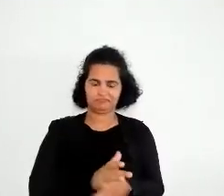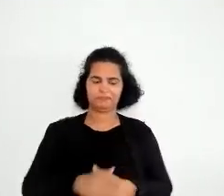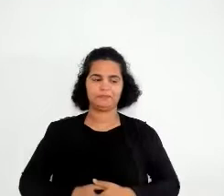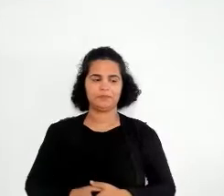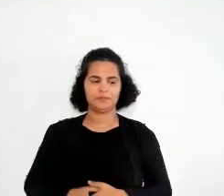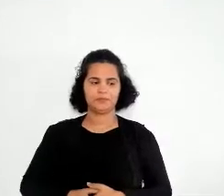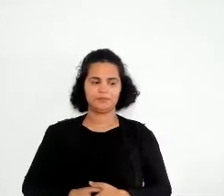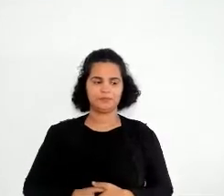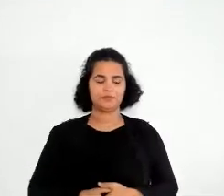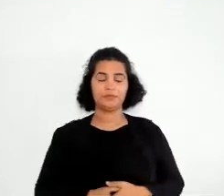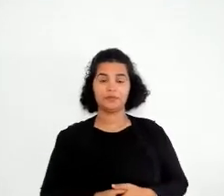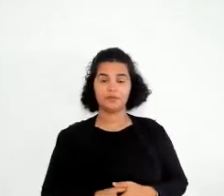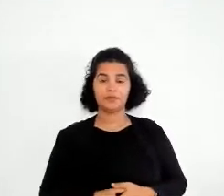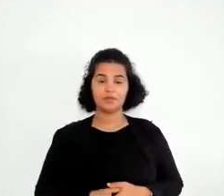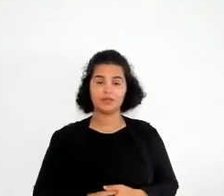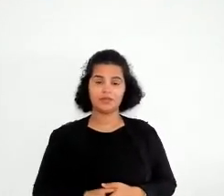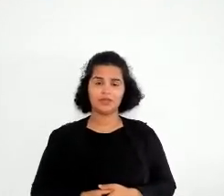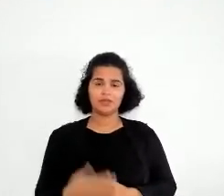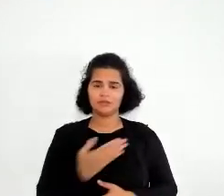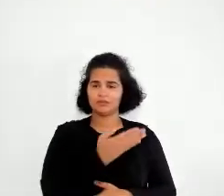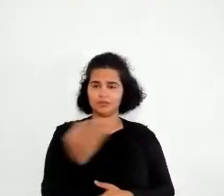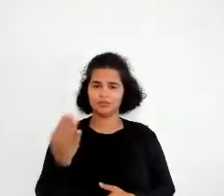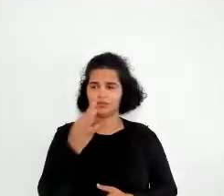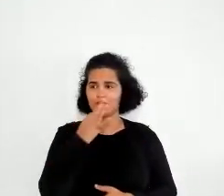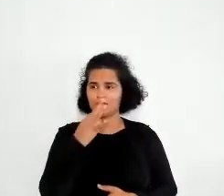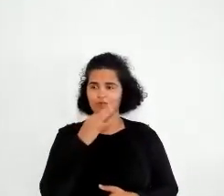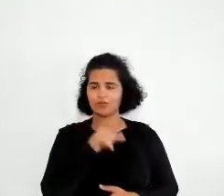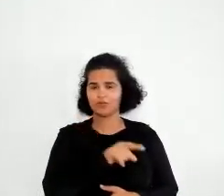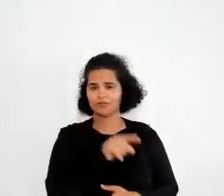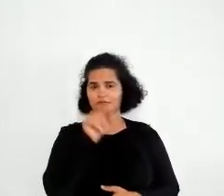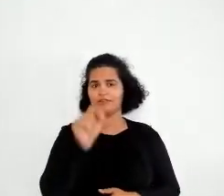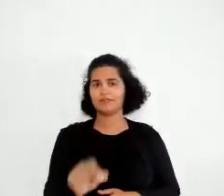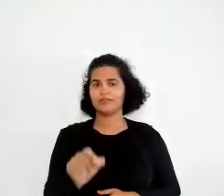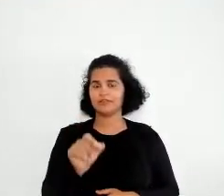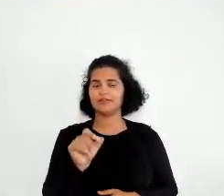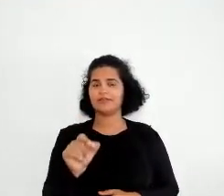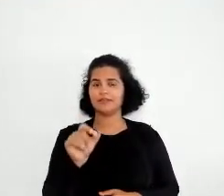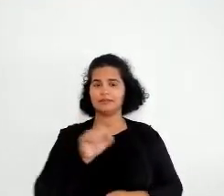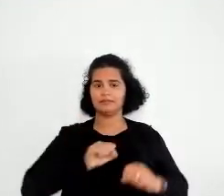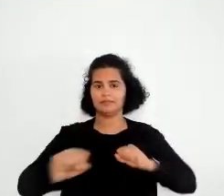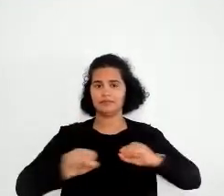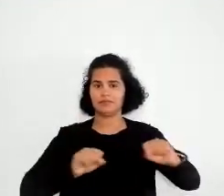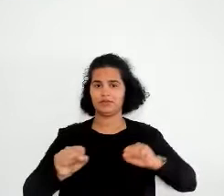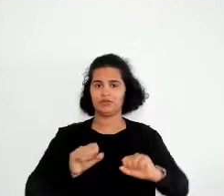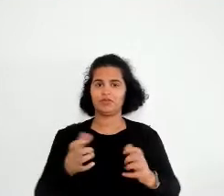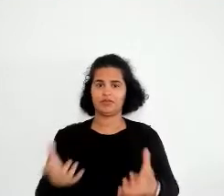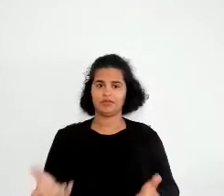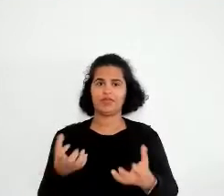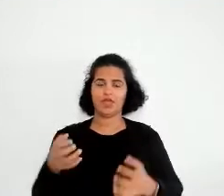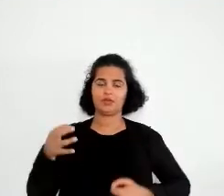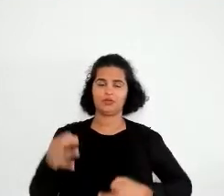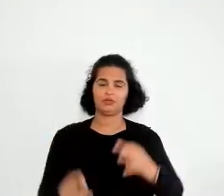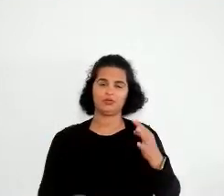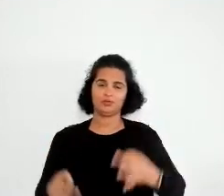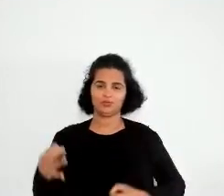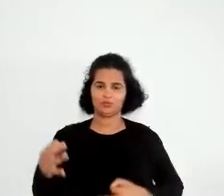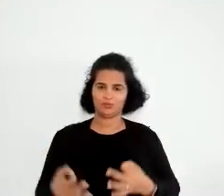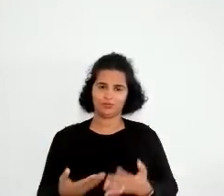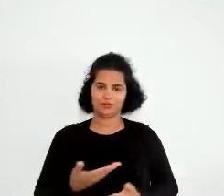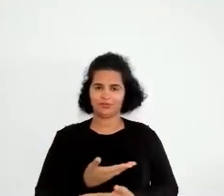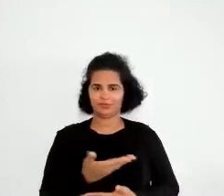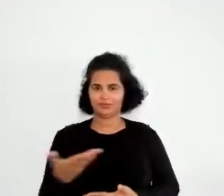bem conhecida por tantos que militam ou buscam seu quinhão de justiça no judiciário.